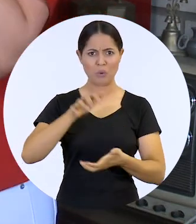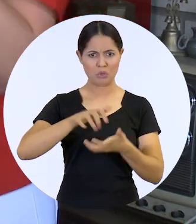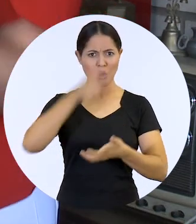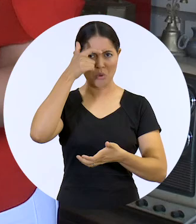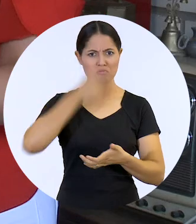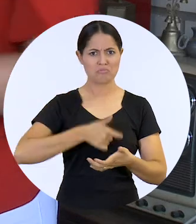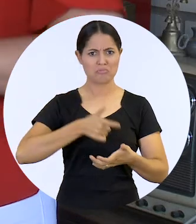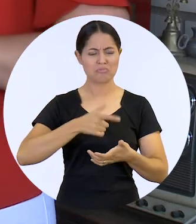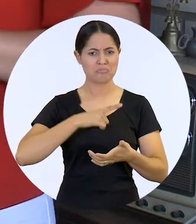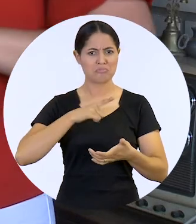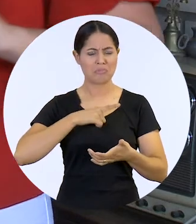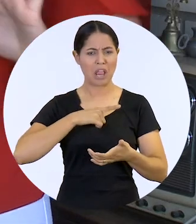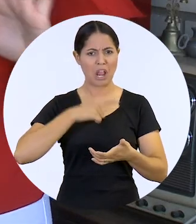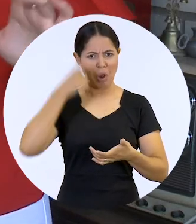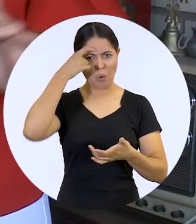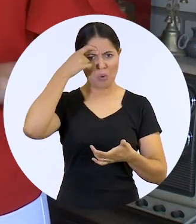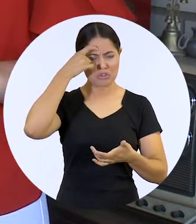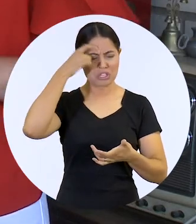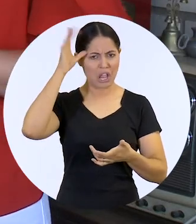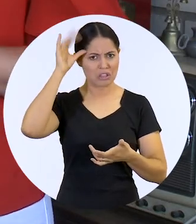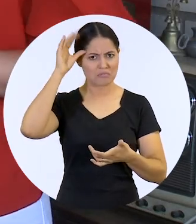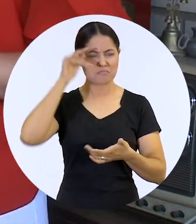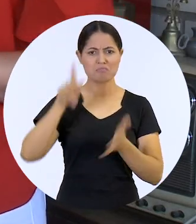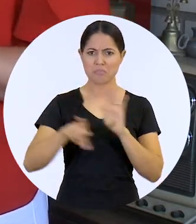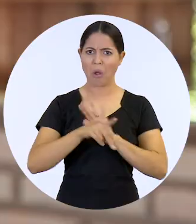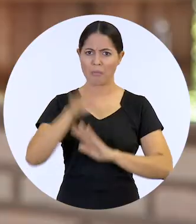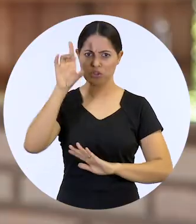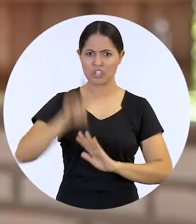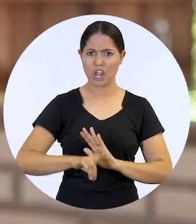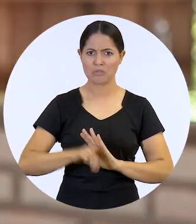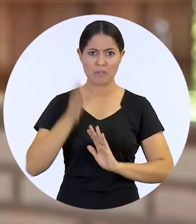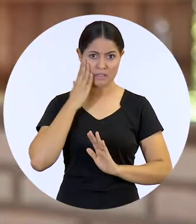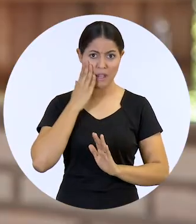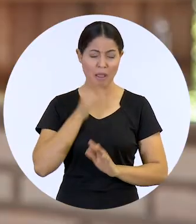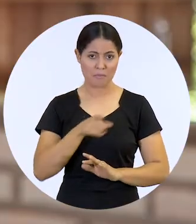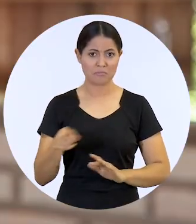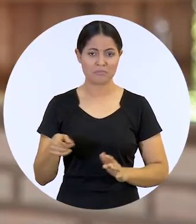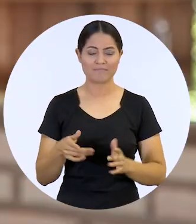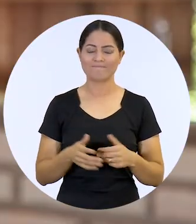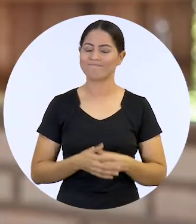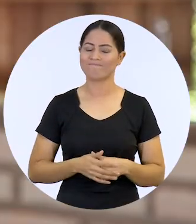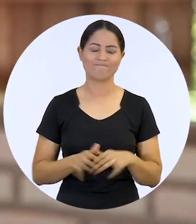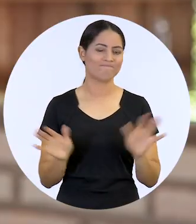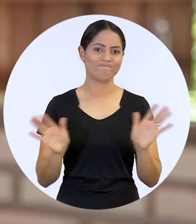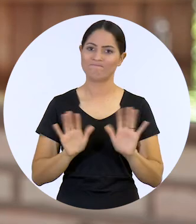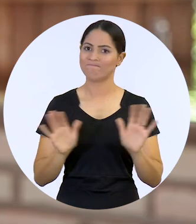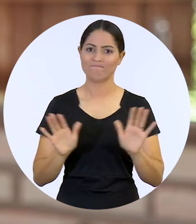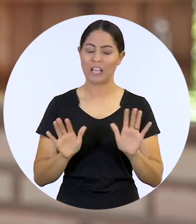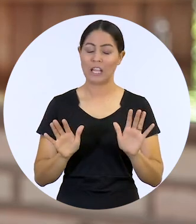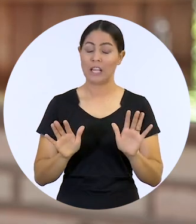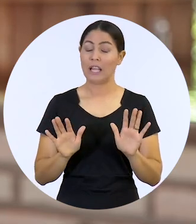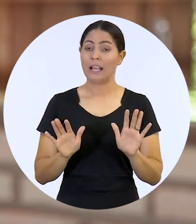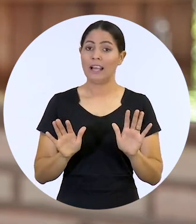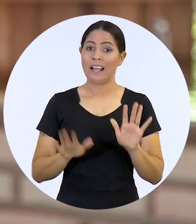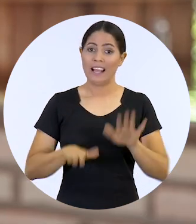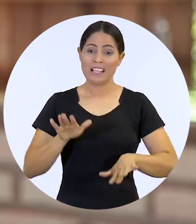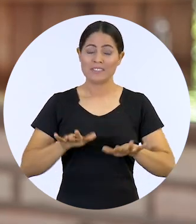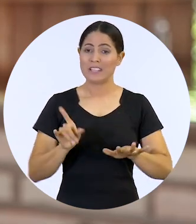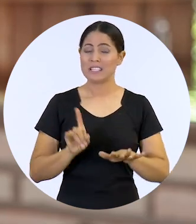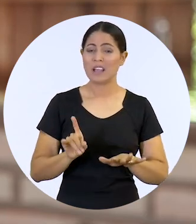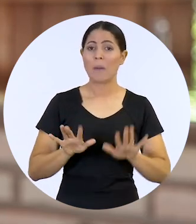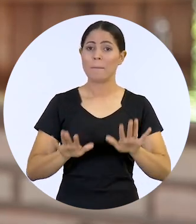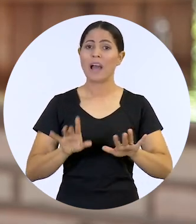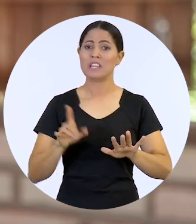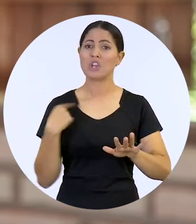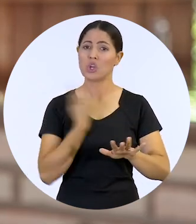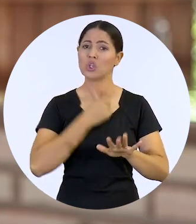têm consciência de todos os direitos que eles têm? Eu acredito que não na forma como a gente gostaria, mas eu acredito também que